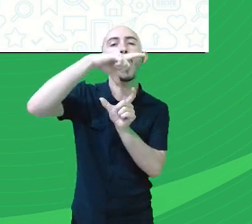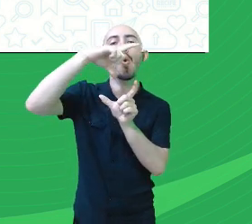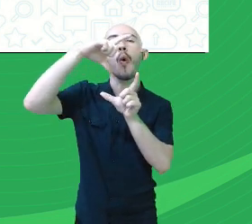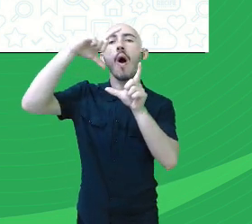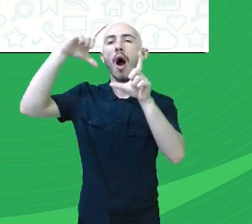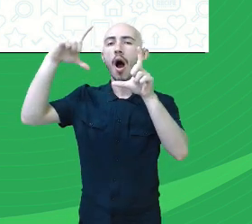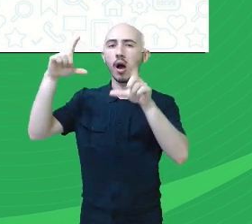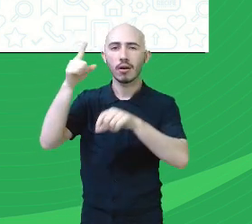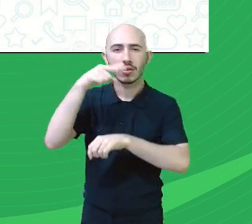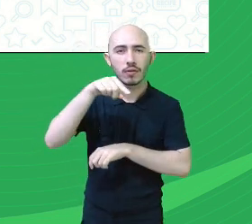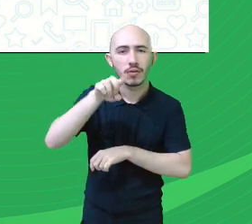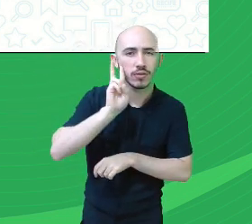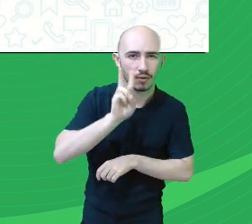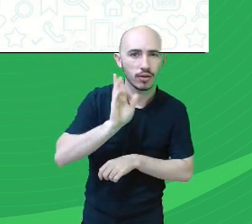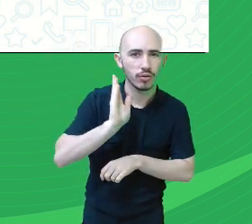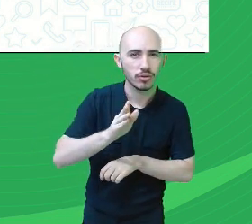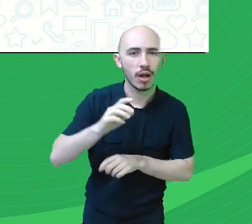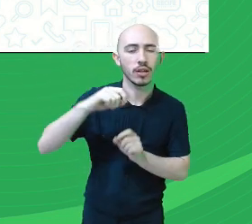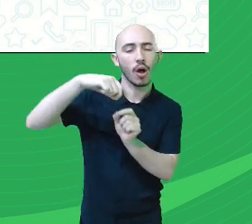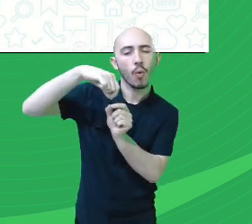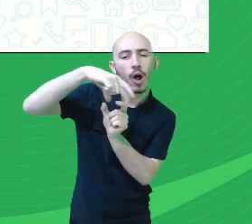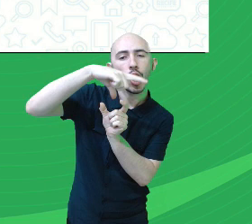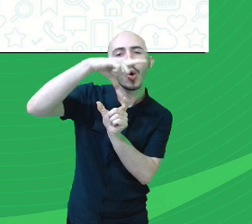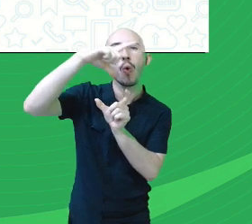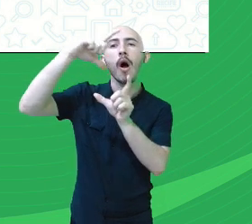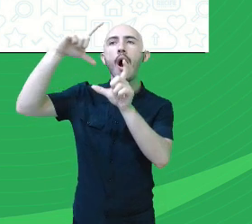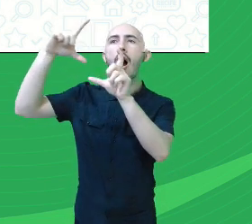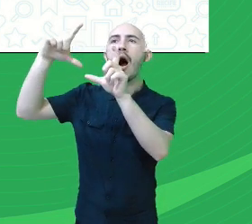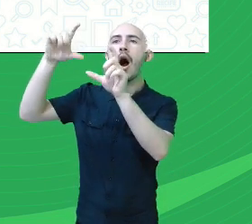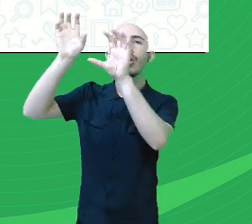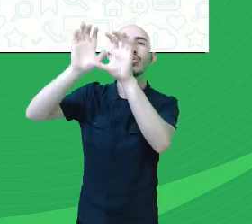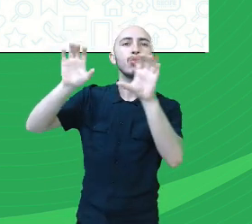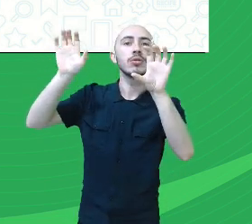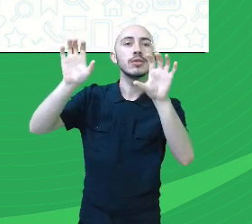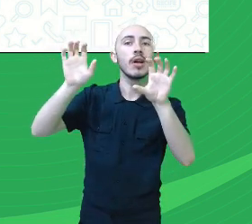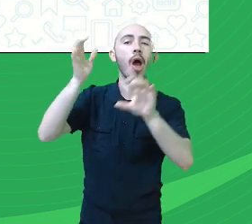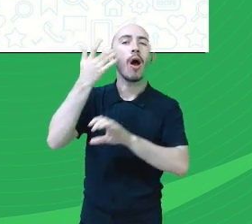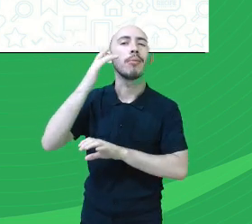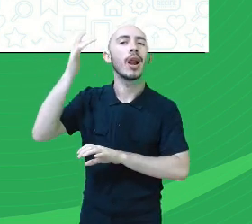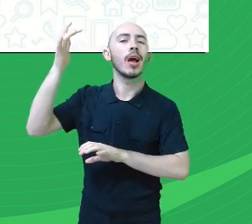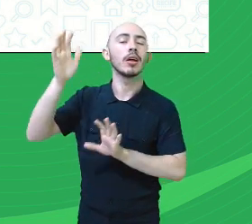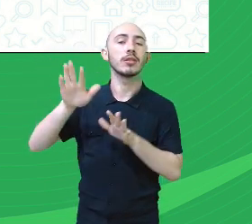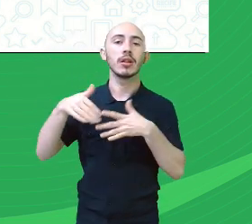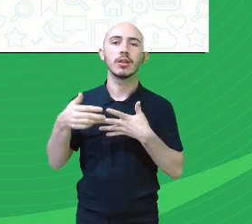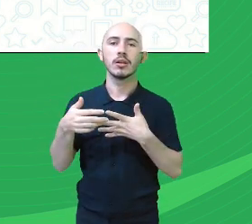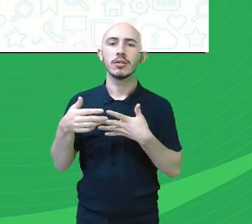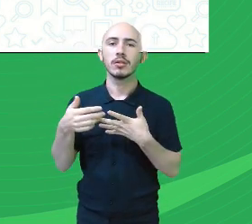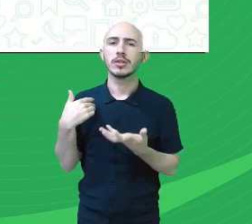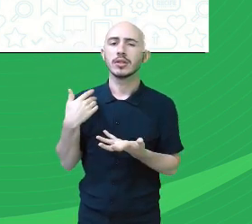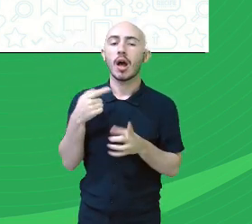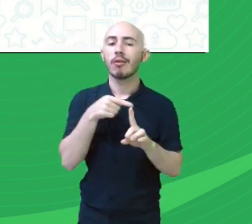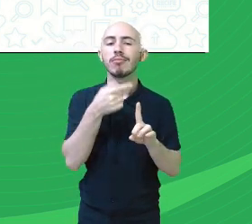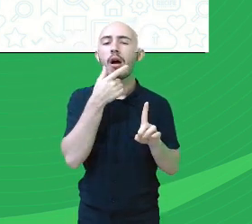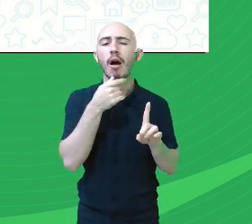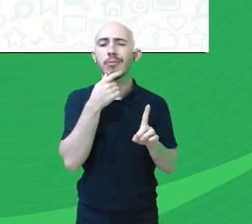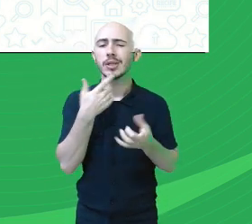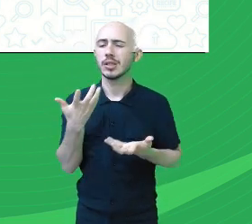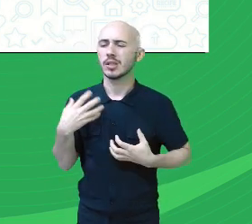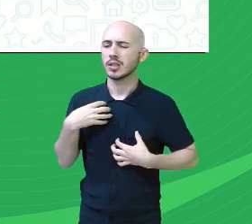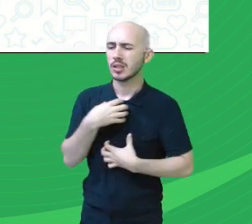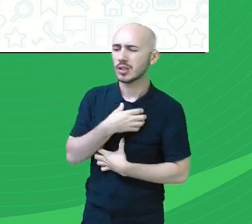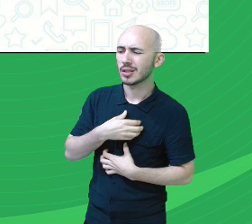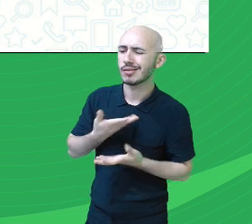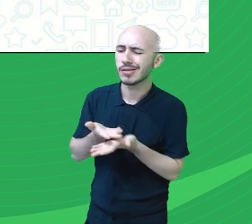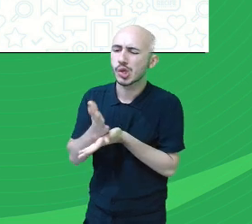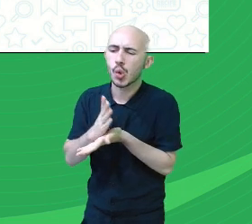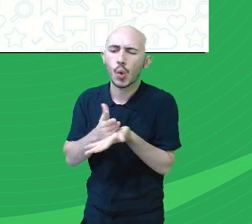Já viu a lua cheia? Então aquela lua cheia lá no céu brilhando, e ele começou a ficar incomodado em casa